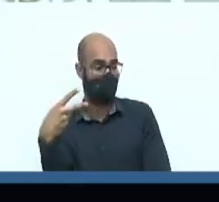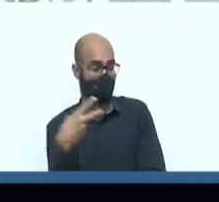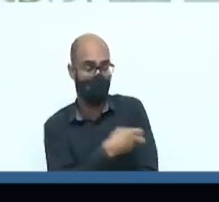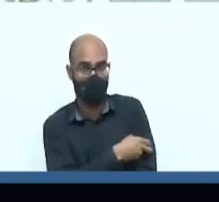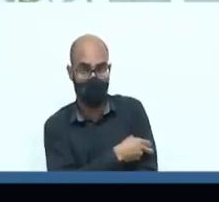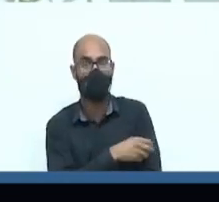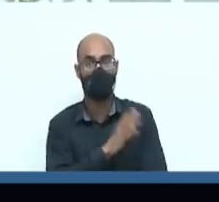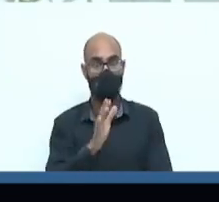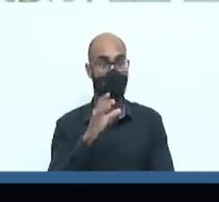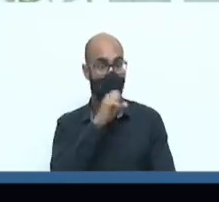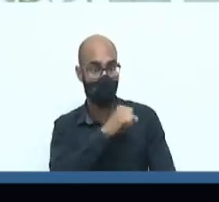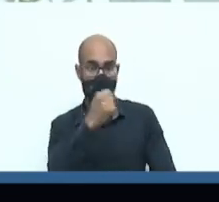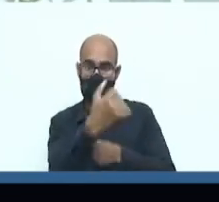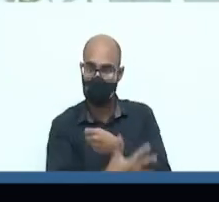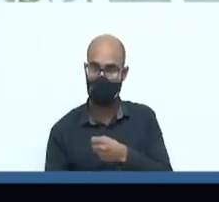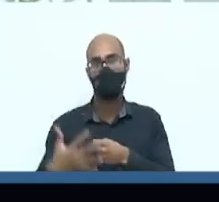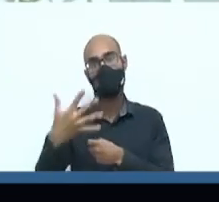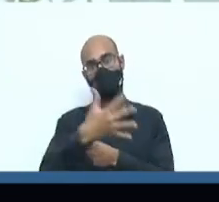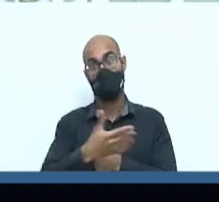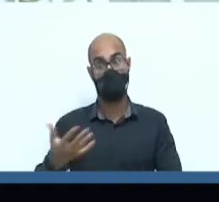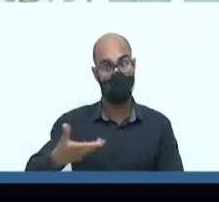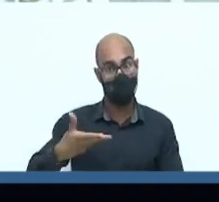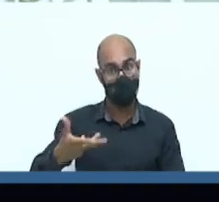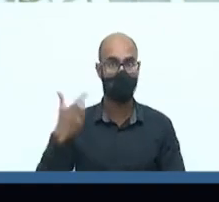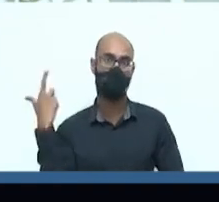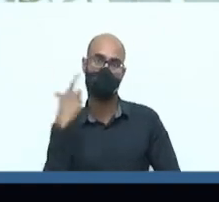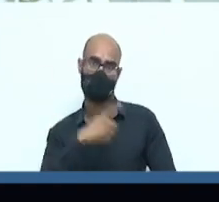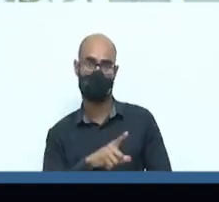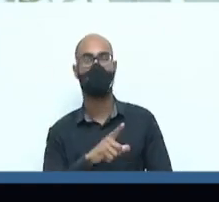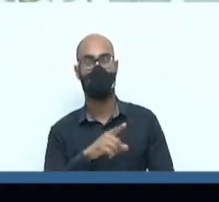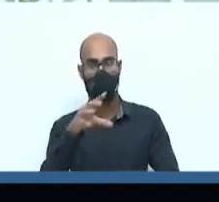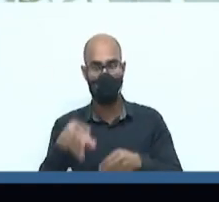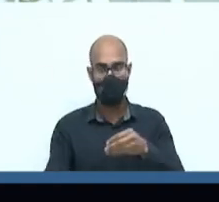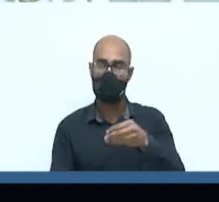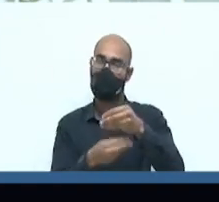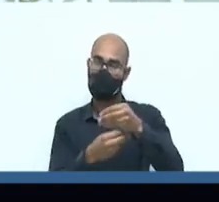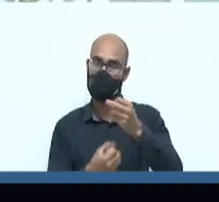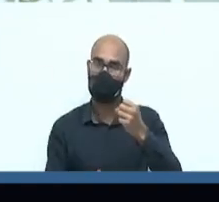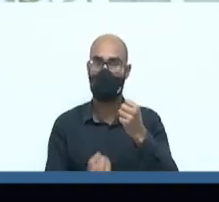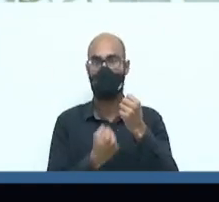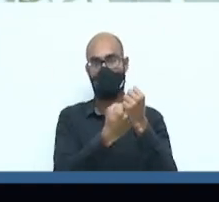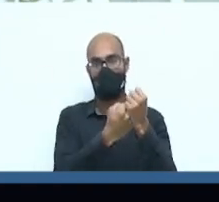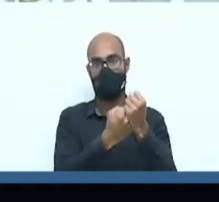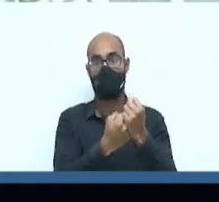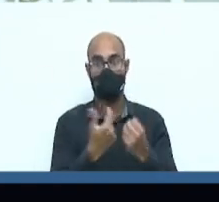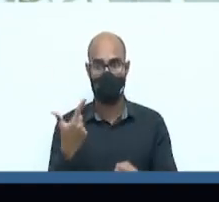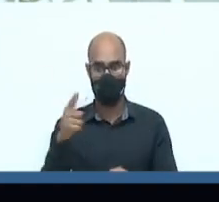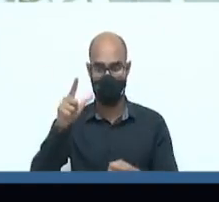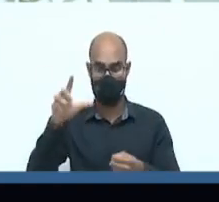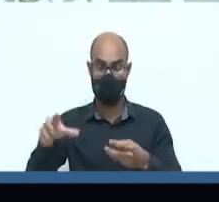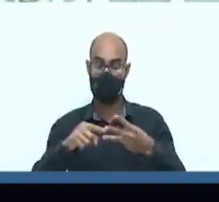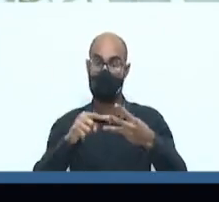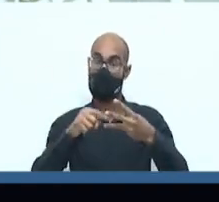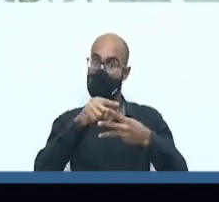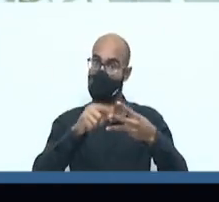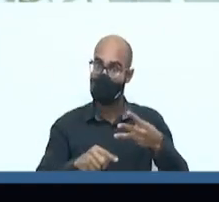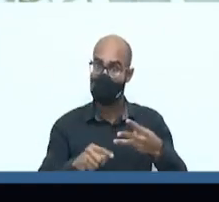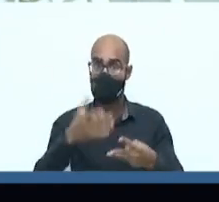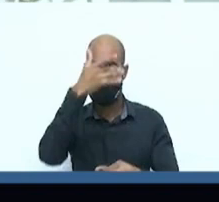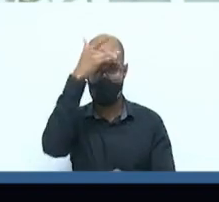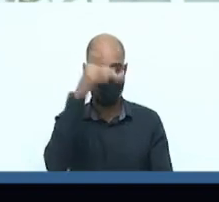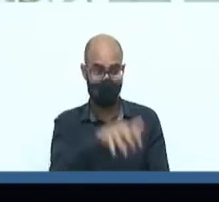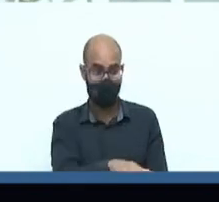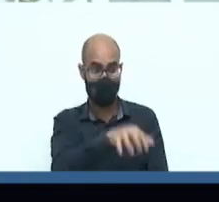receberam sua primeira dose e também reforçamos aí a chamada de três que a dose reforço e